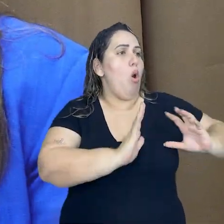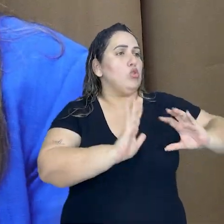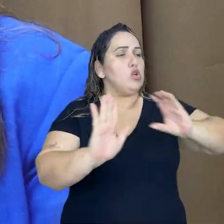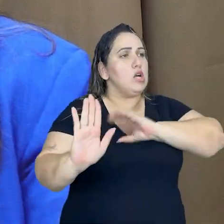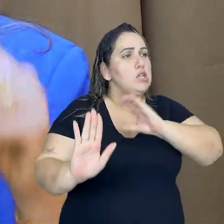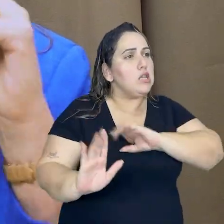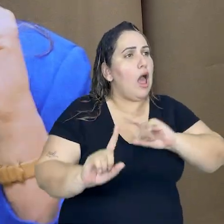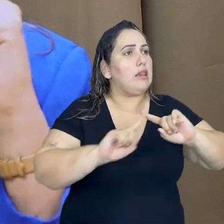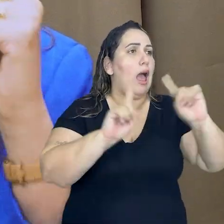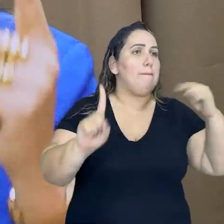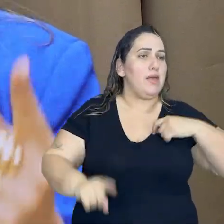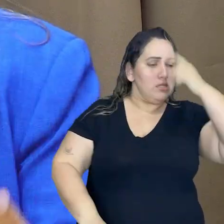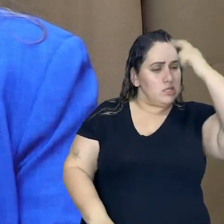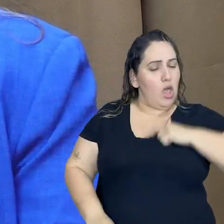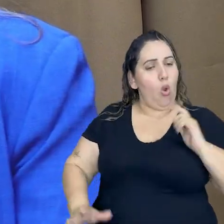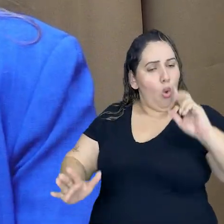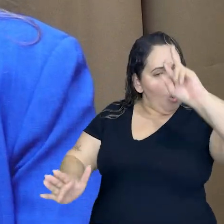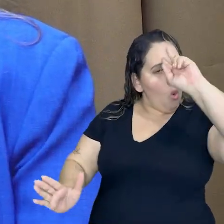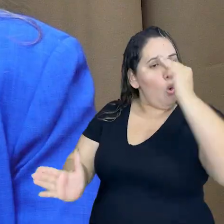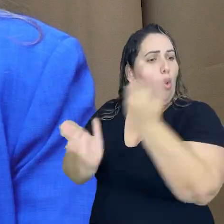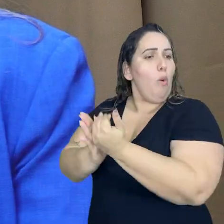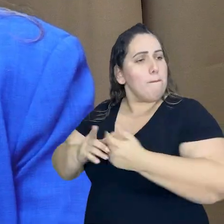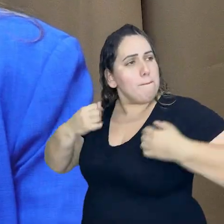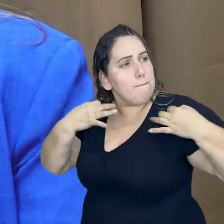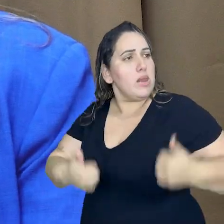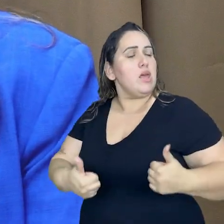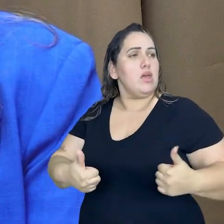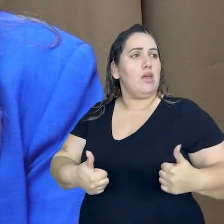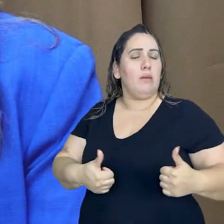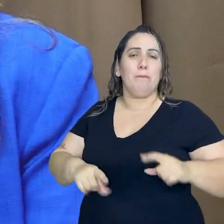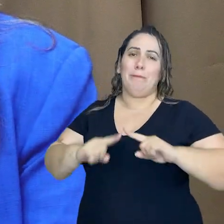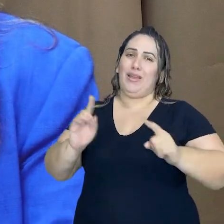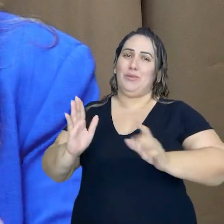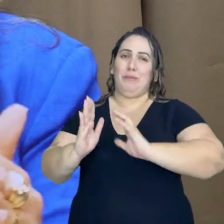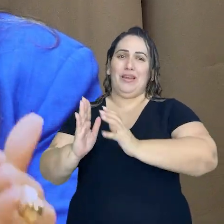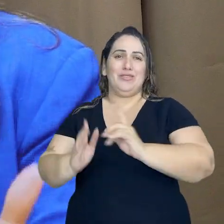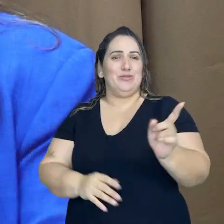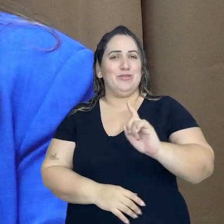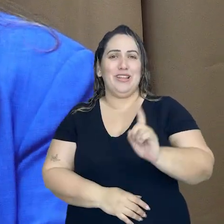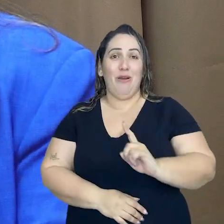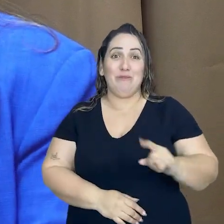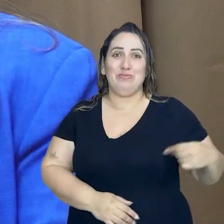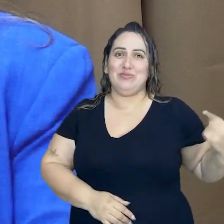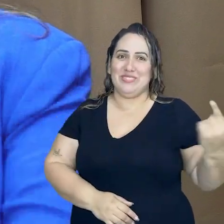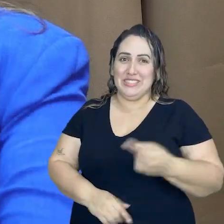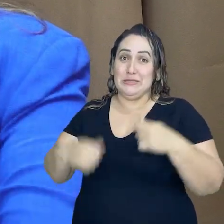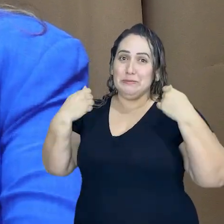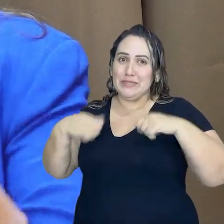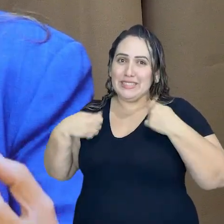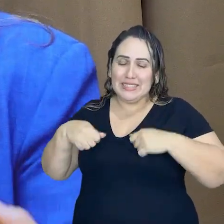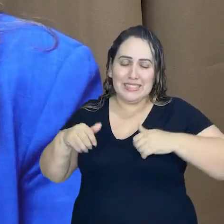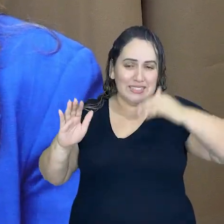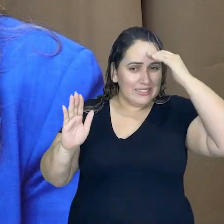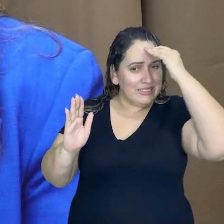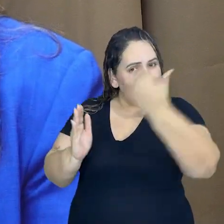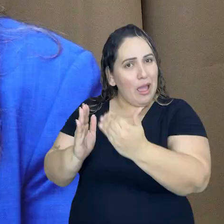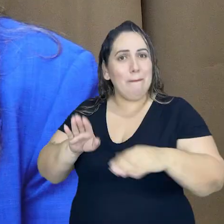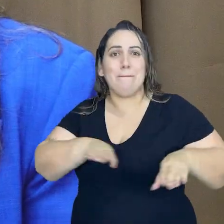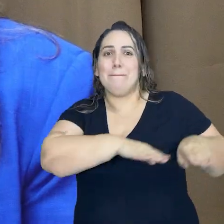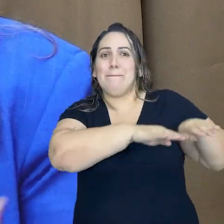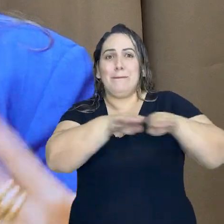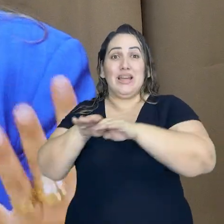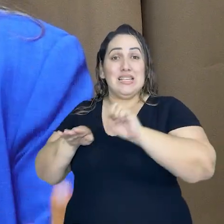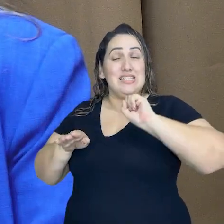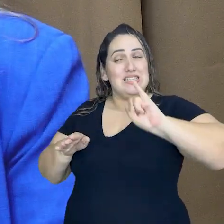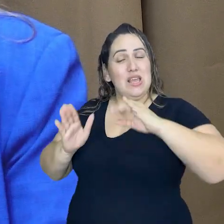é porque exatamente por causa dessa lógica. Porque se o partido não for sancionado também, ele vai perder